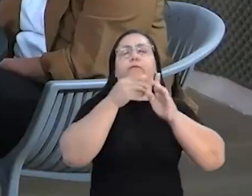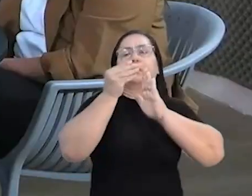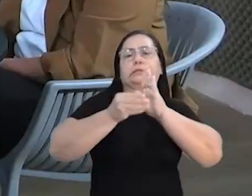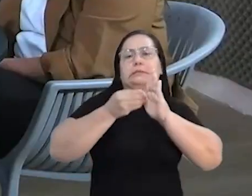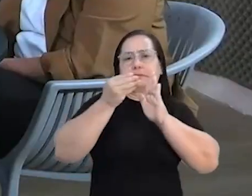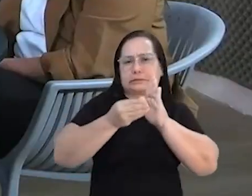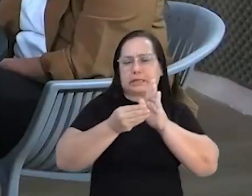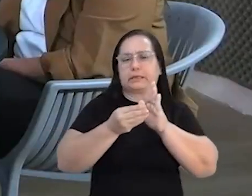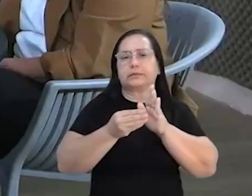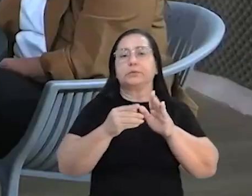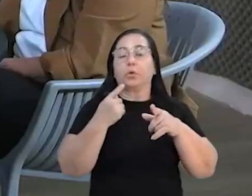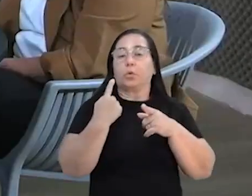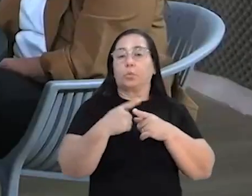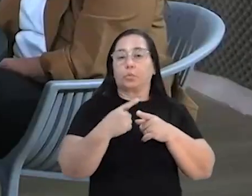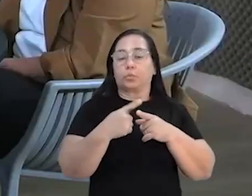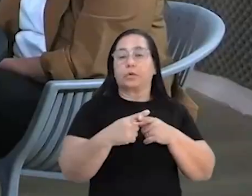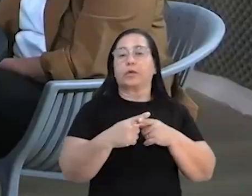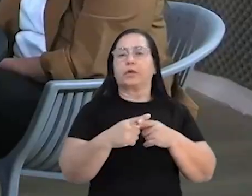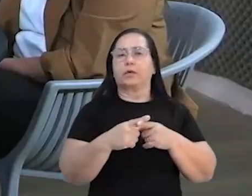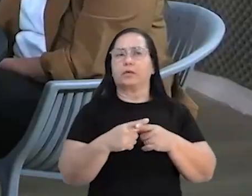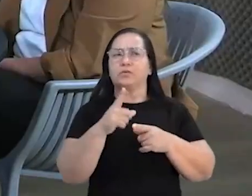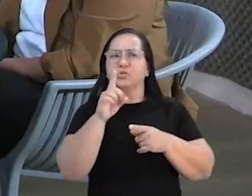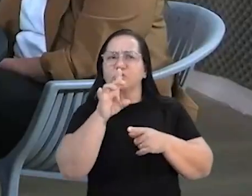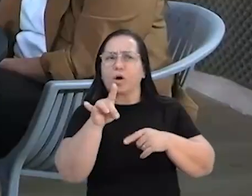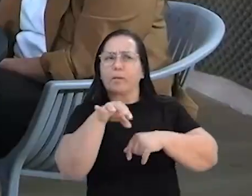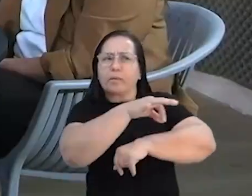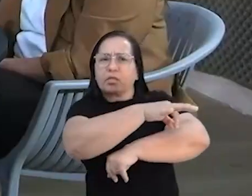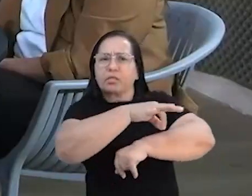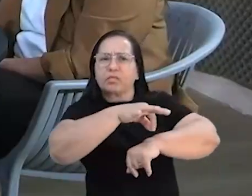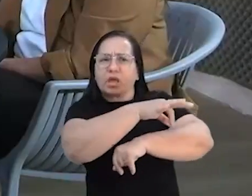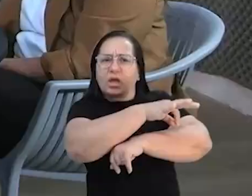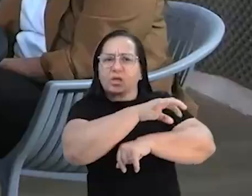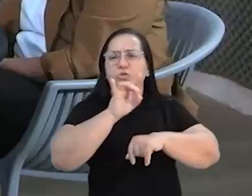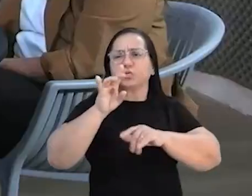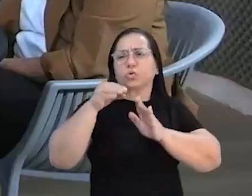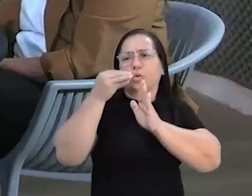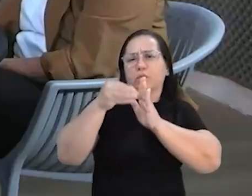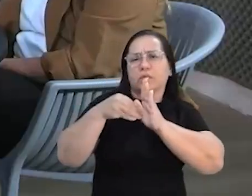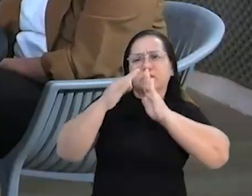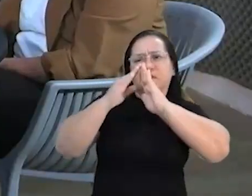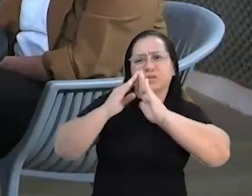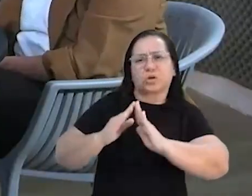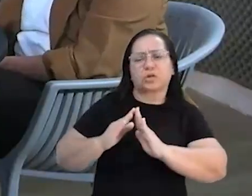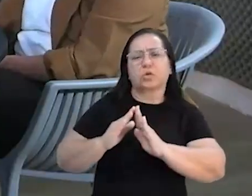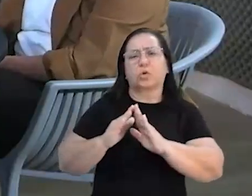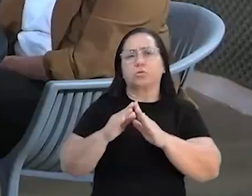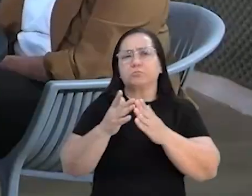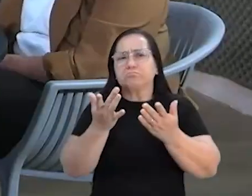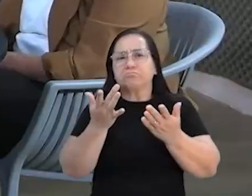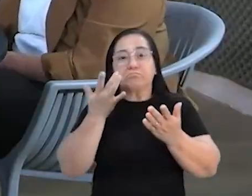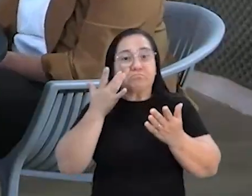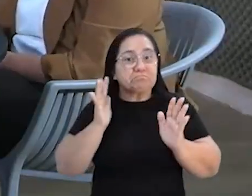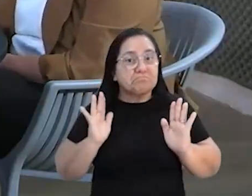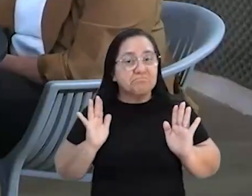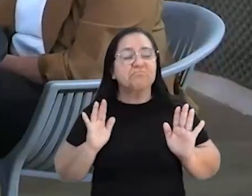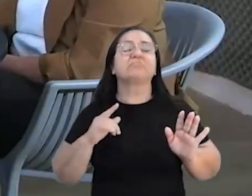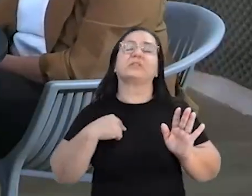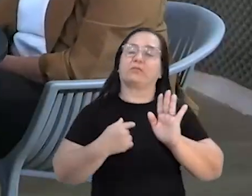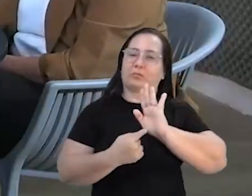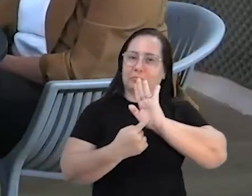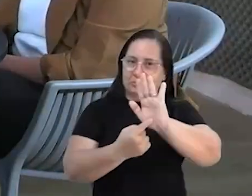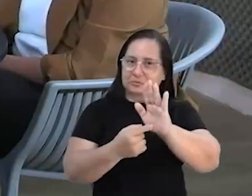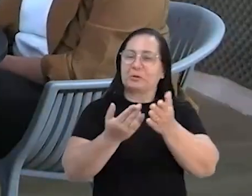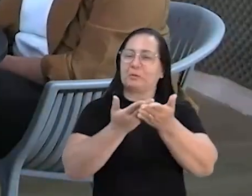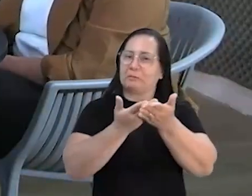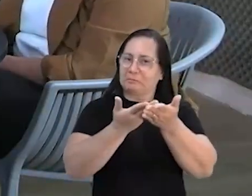gráfico, né, gente? Porque vocês dizem, é só para arquiteto, é só para design de interiores. Será? Pois a gente vai mostrar